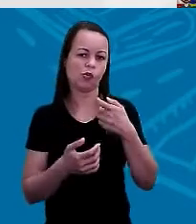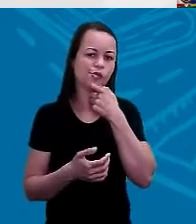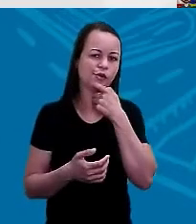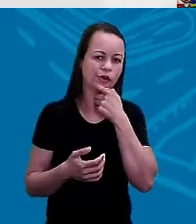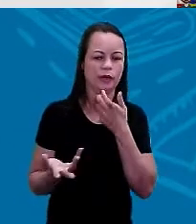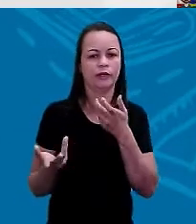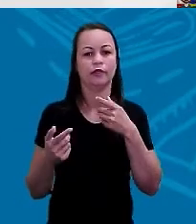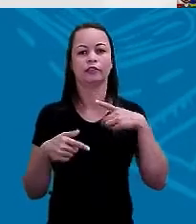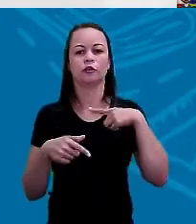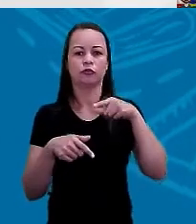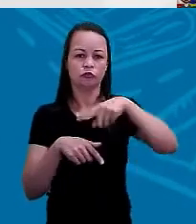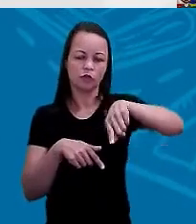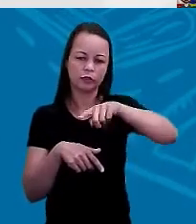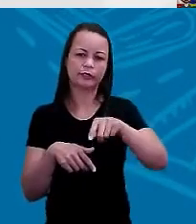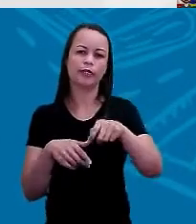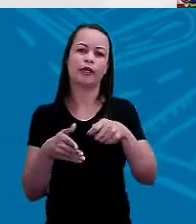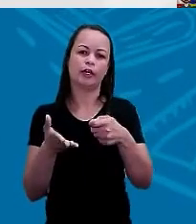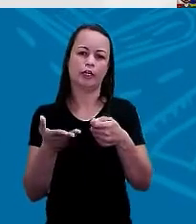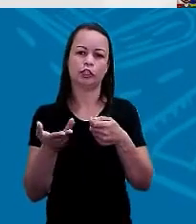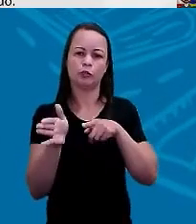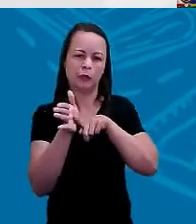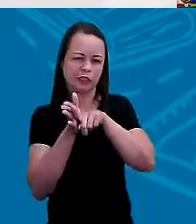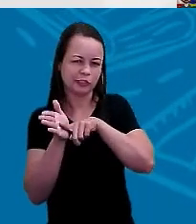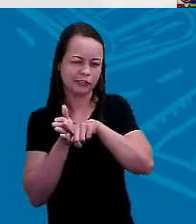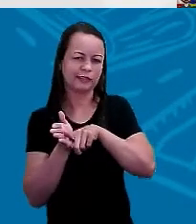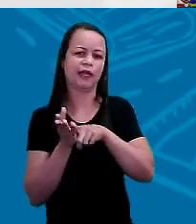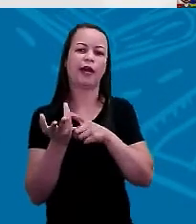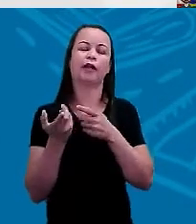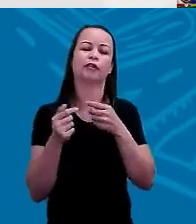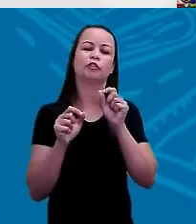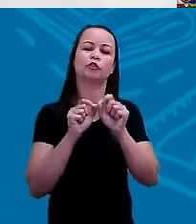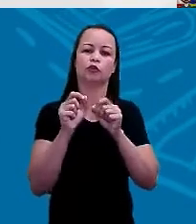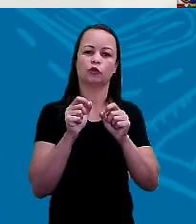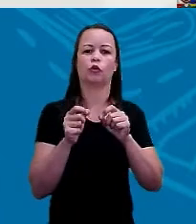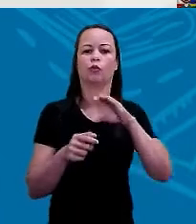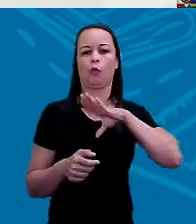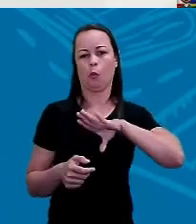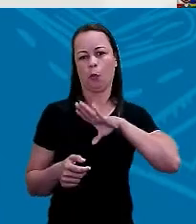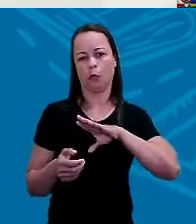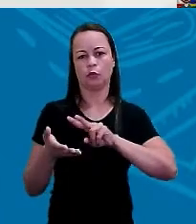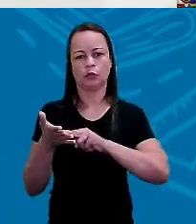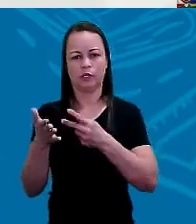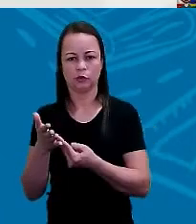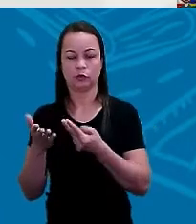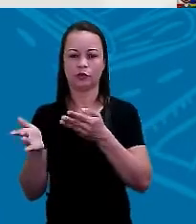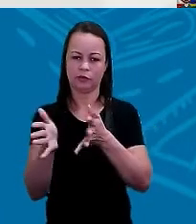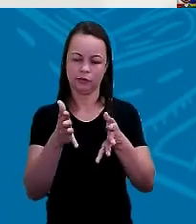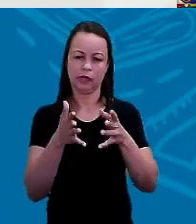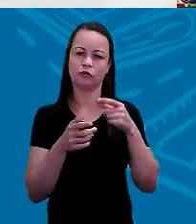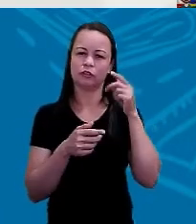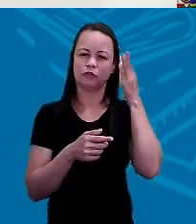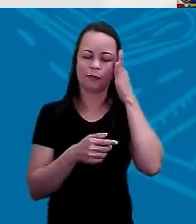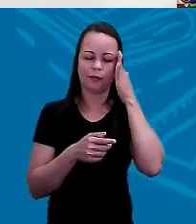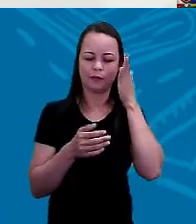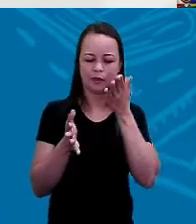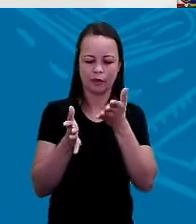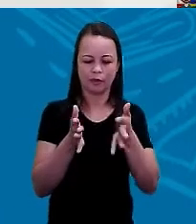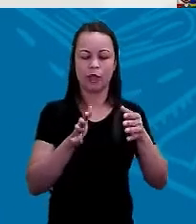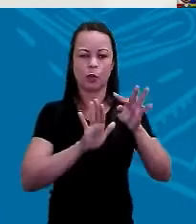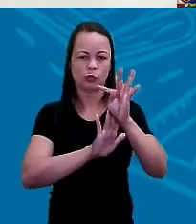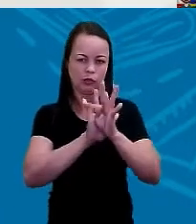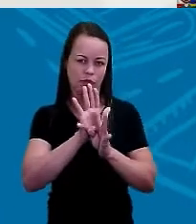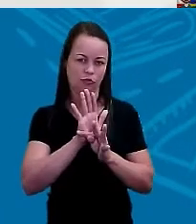is different, né? A temperatura também é diferente. So, e they were not traveling together